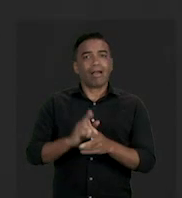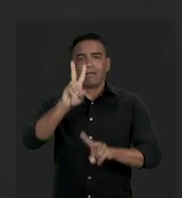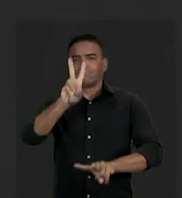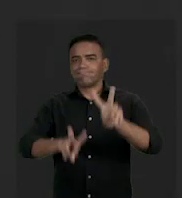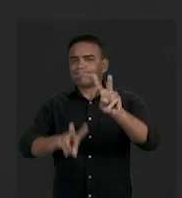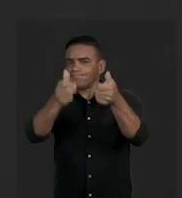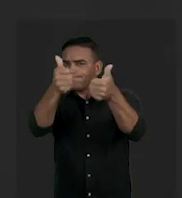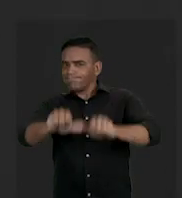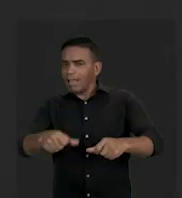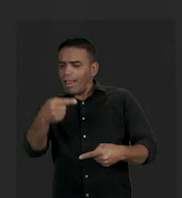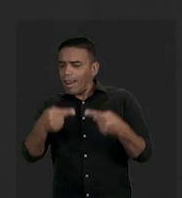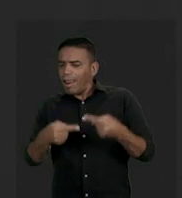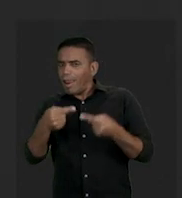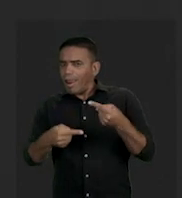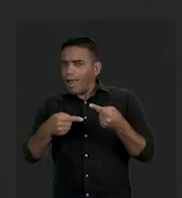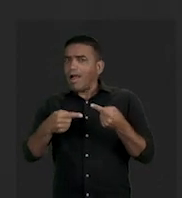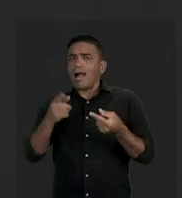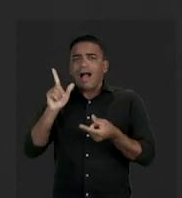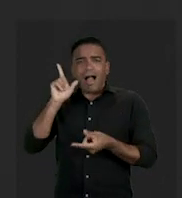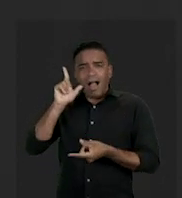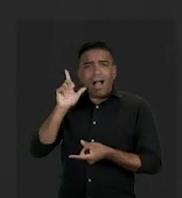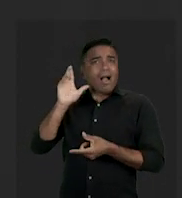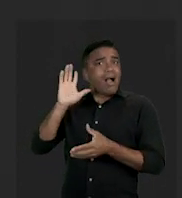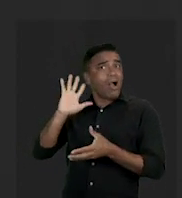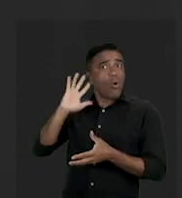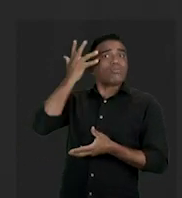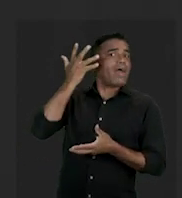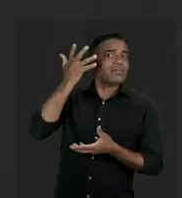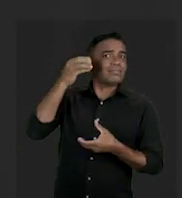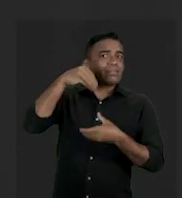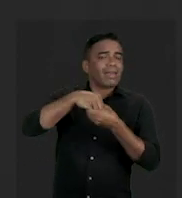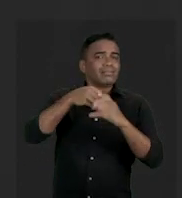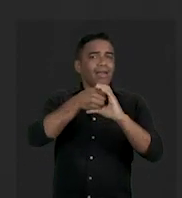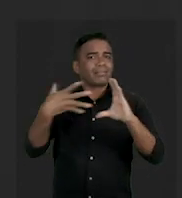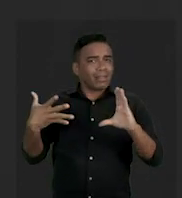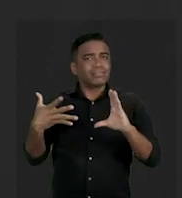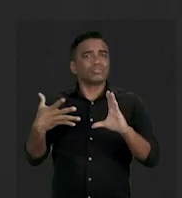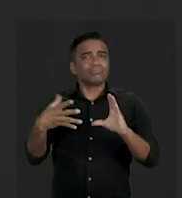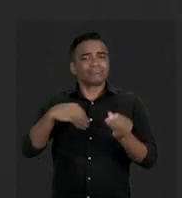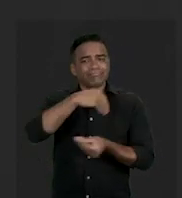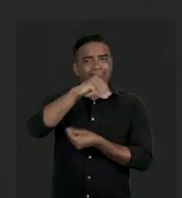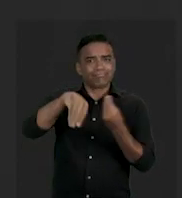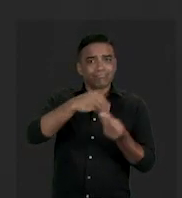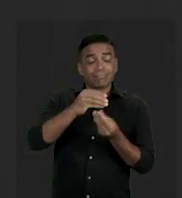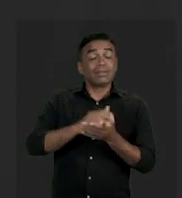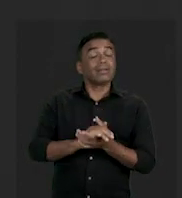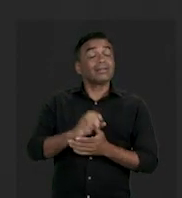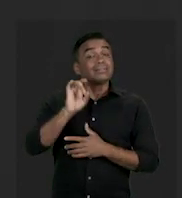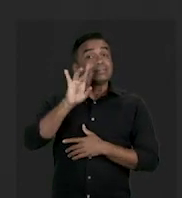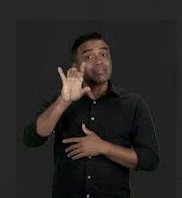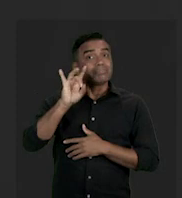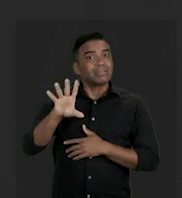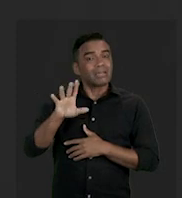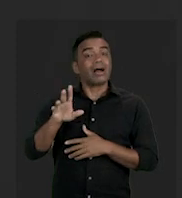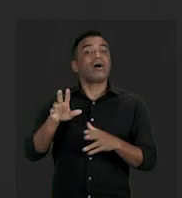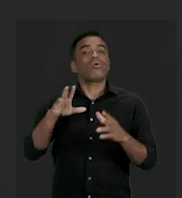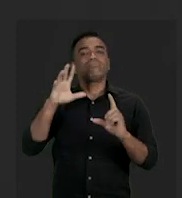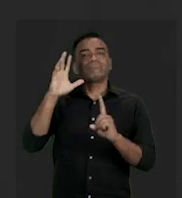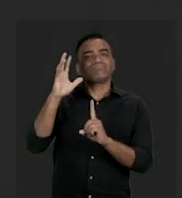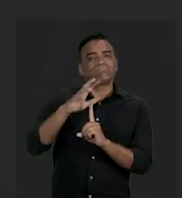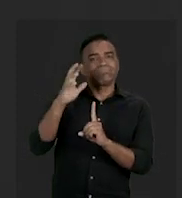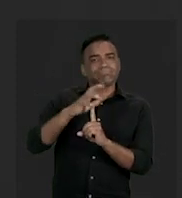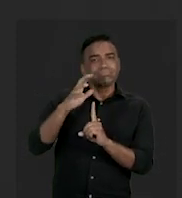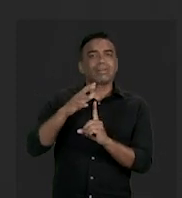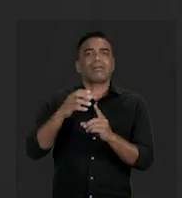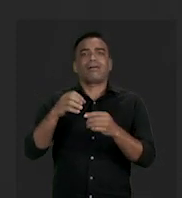e discutir processos que alteram as propriedades coligativas, em especial as que interferem no